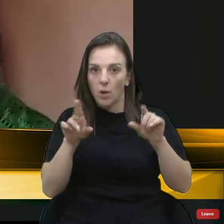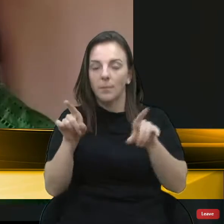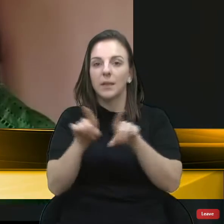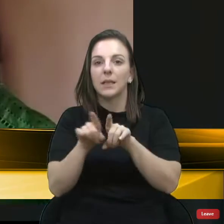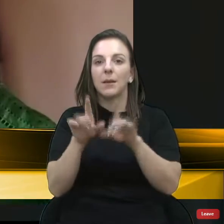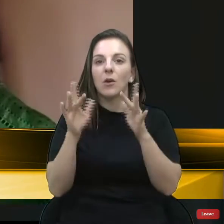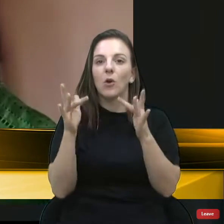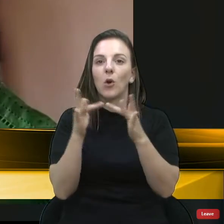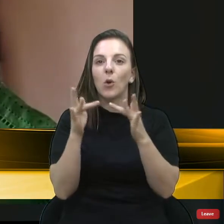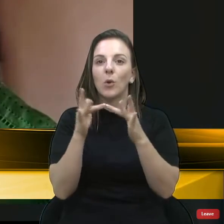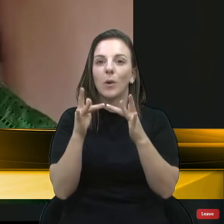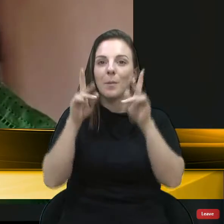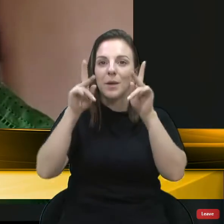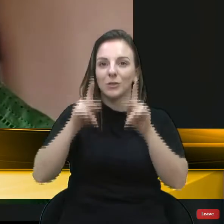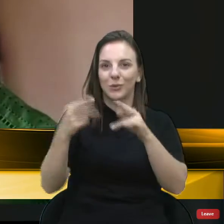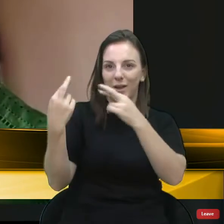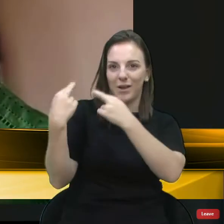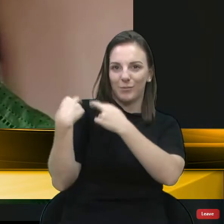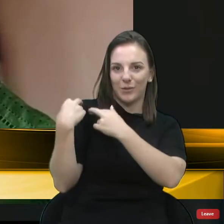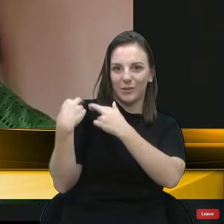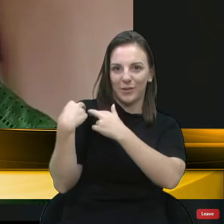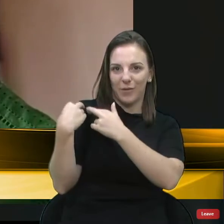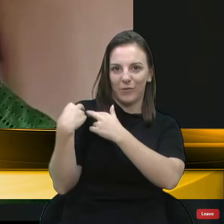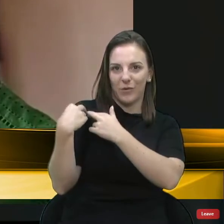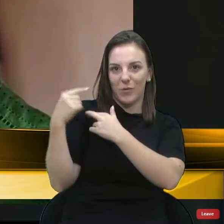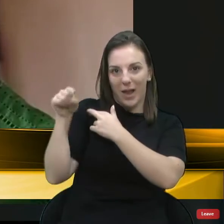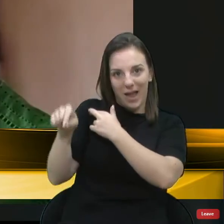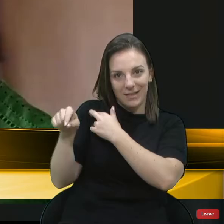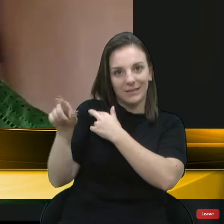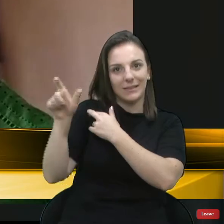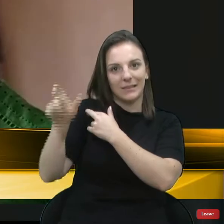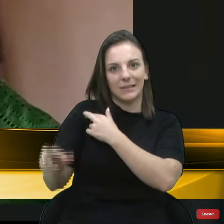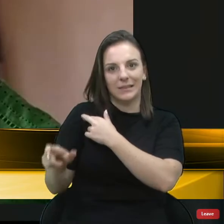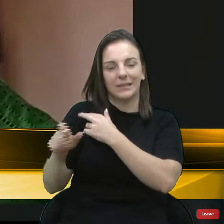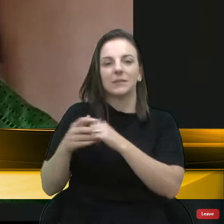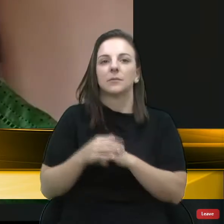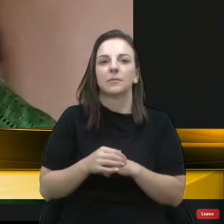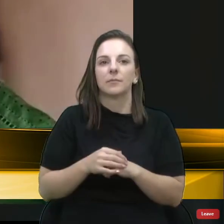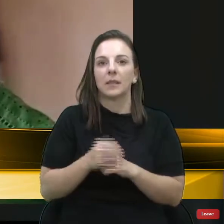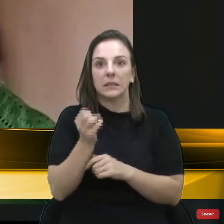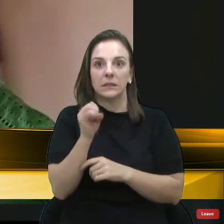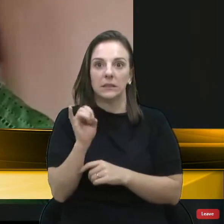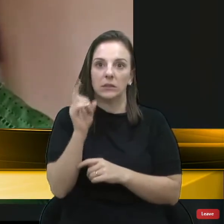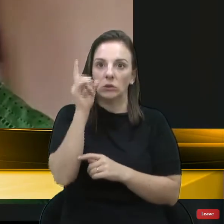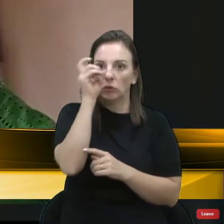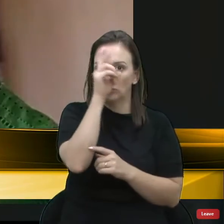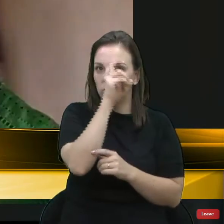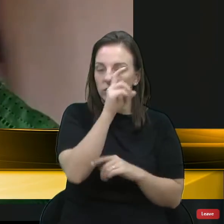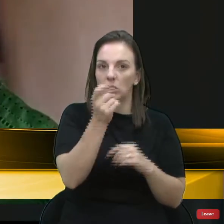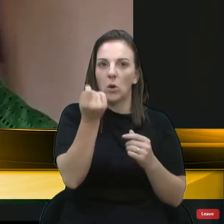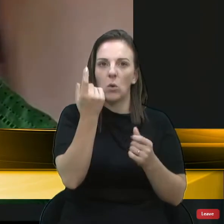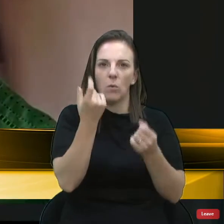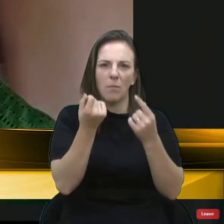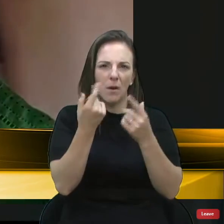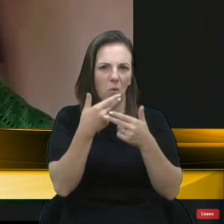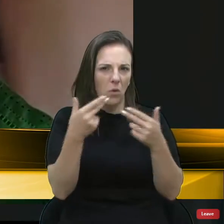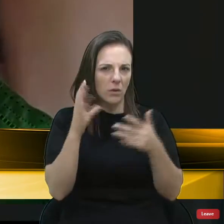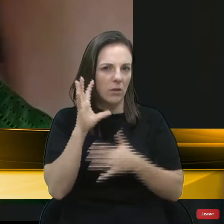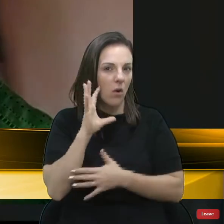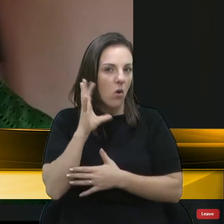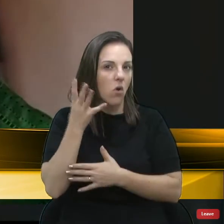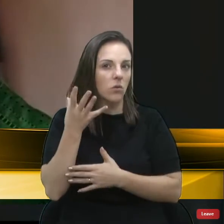aquela pessoa, né? Caso houvesse alguma dificuldade, então o operador de ônibus, o motorista, enfim, teria